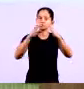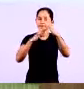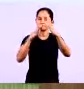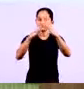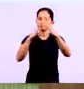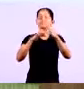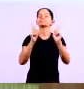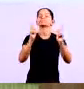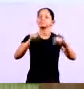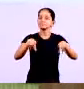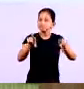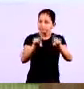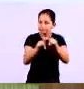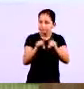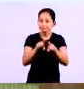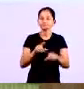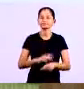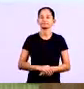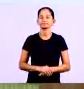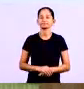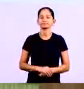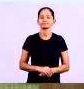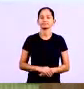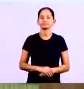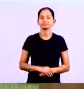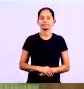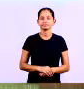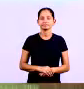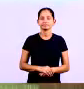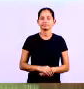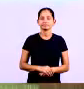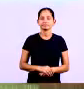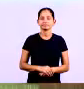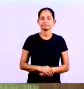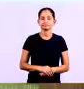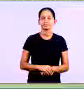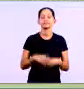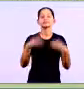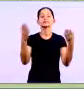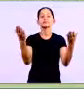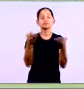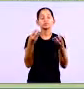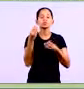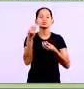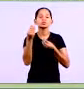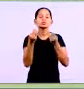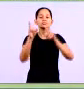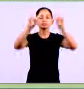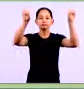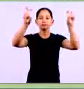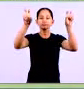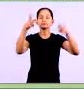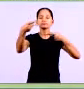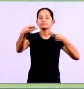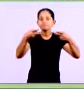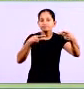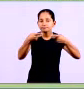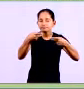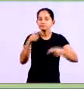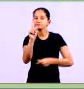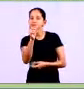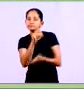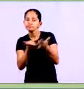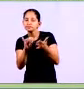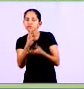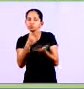ok? Vamos para o próximo slide, sobre planejamento tributário ainda. E o que deve ser considerado?